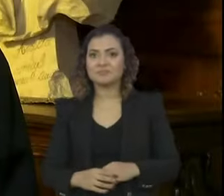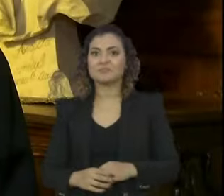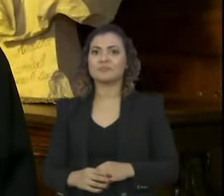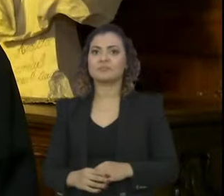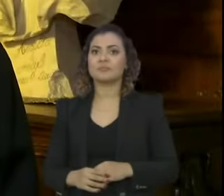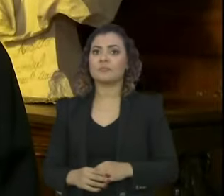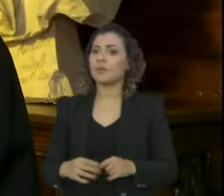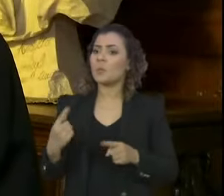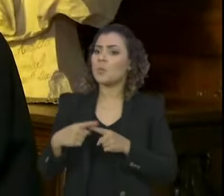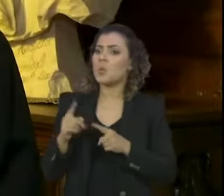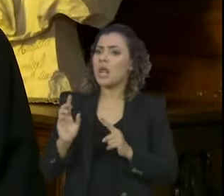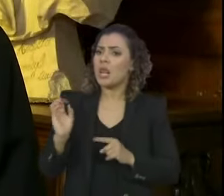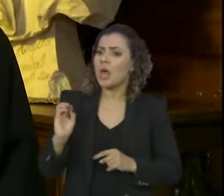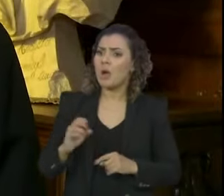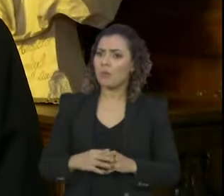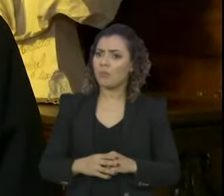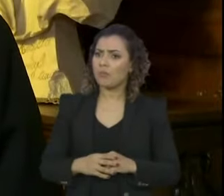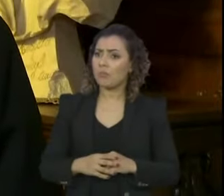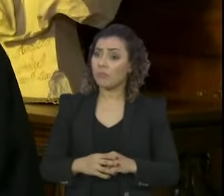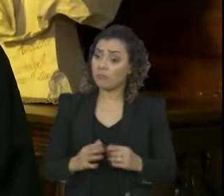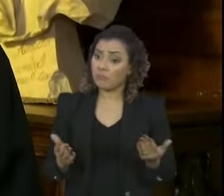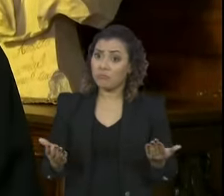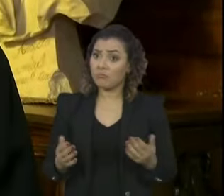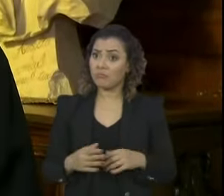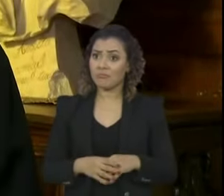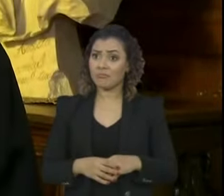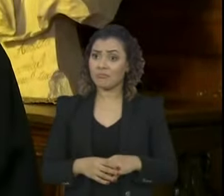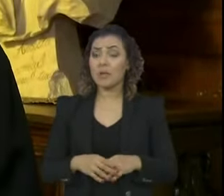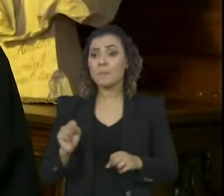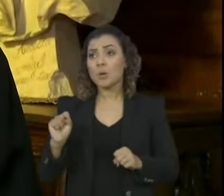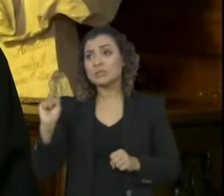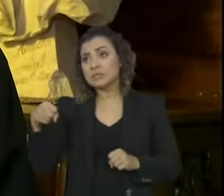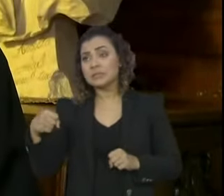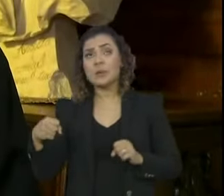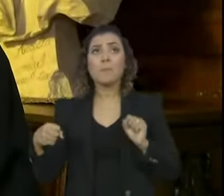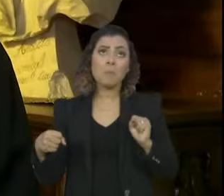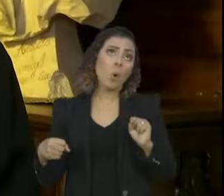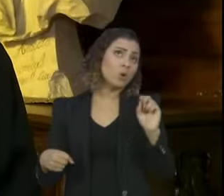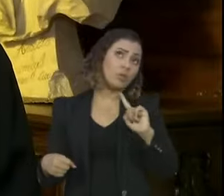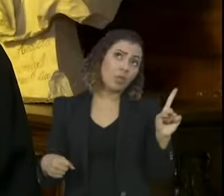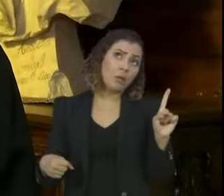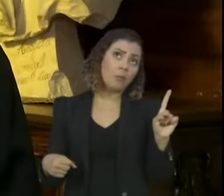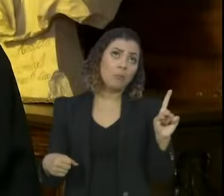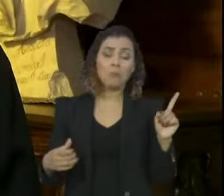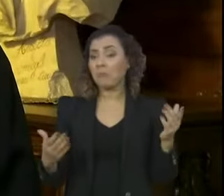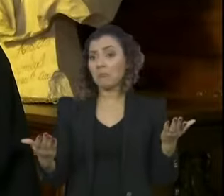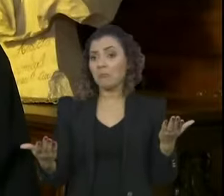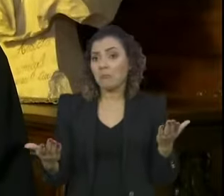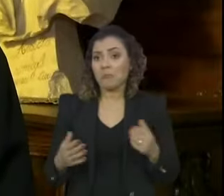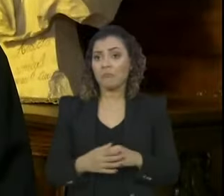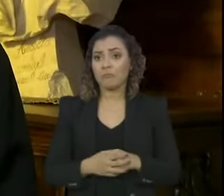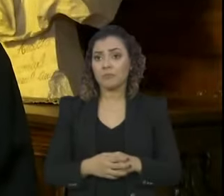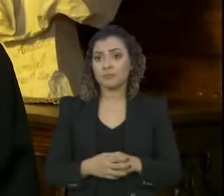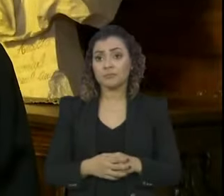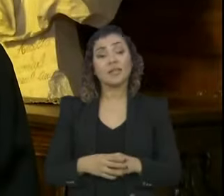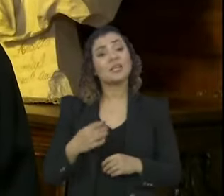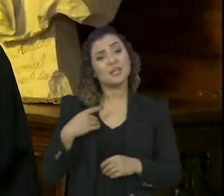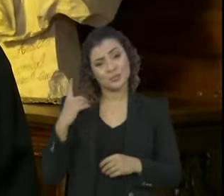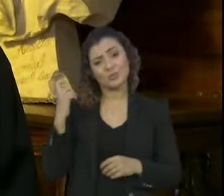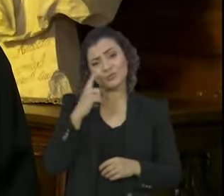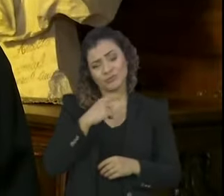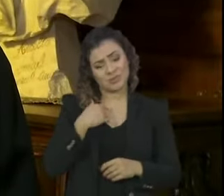É porque não era um nada está descartado nesse sentido acho bastante difícil